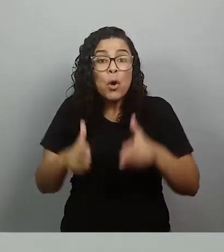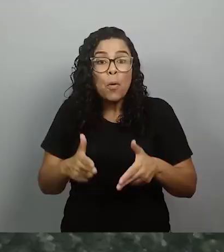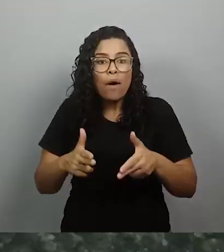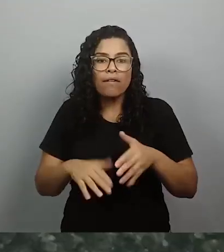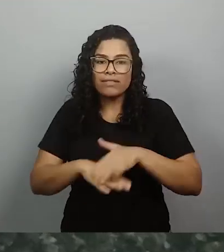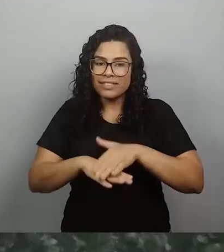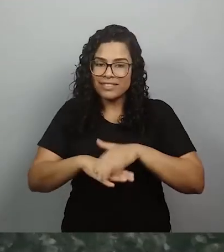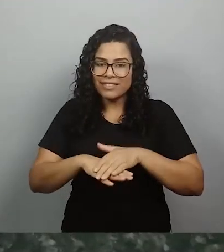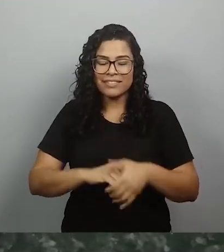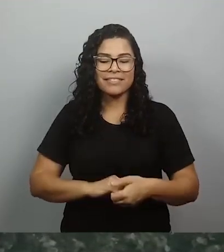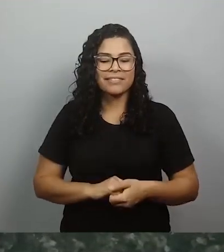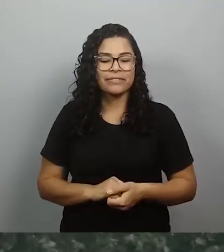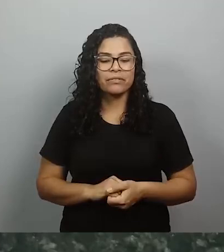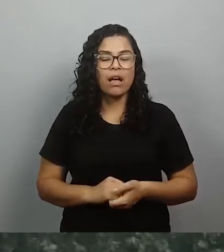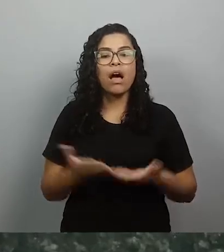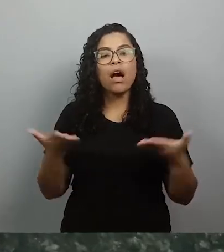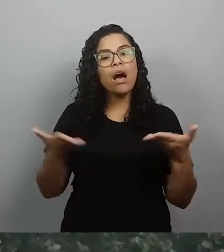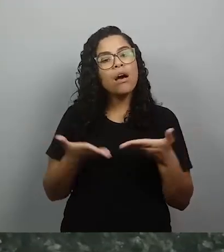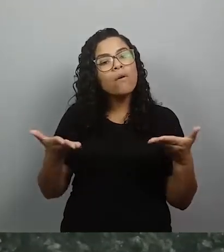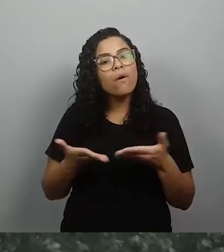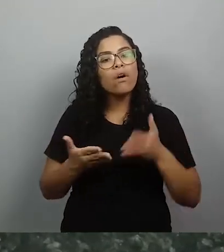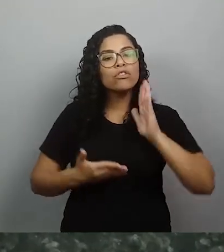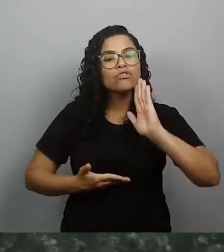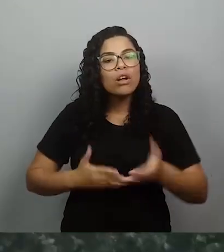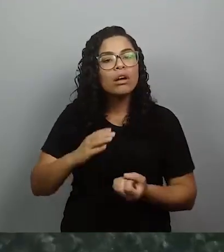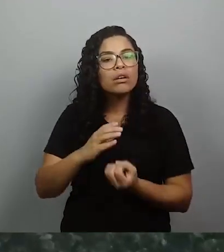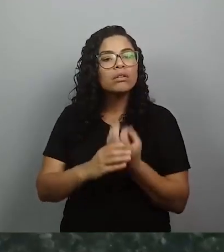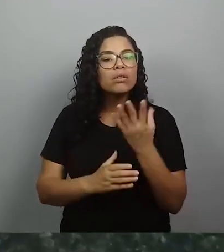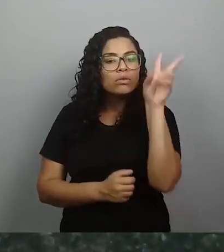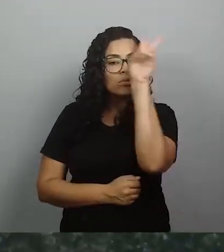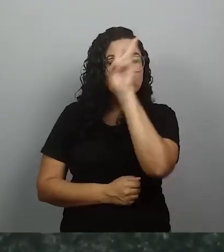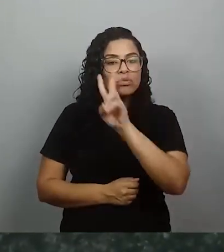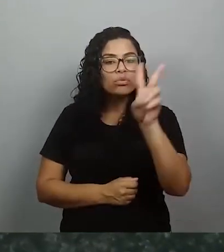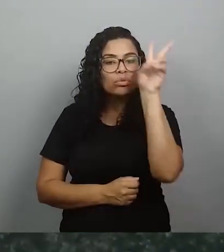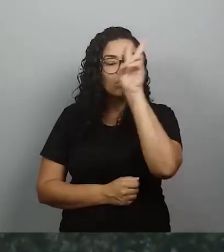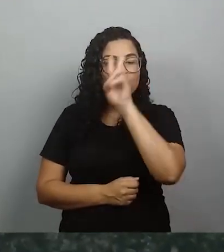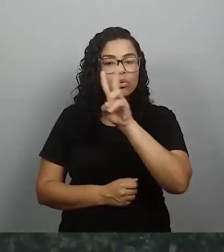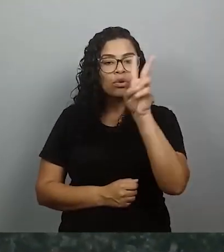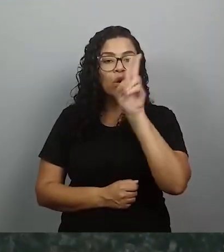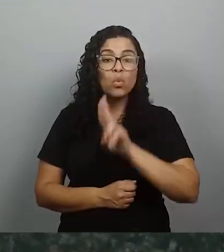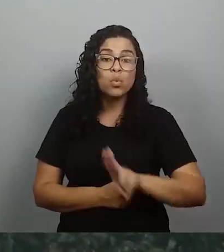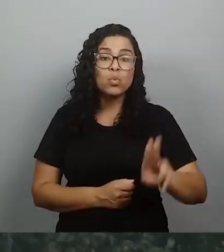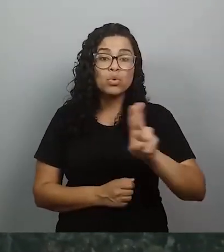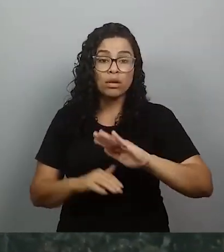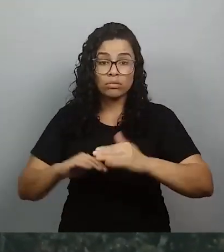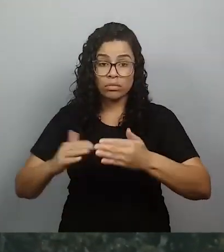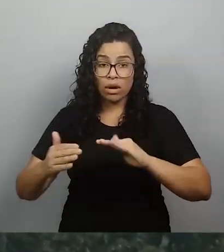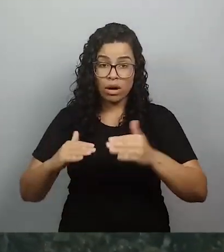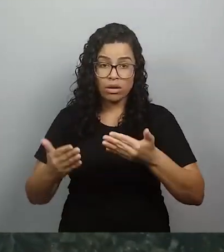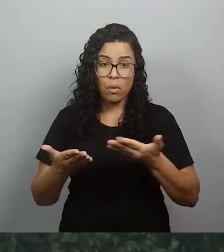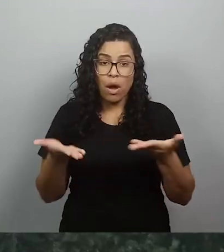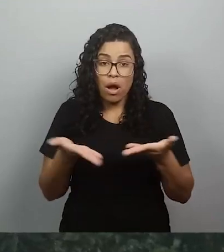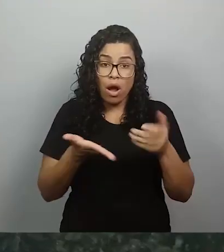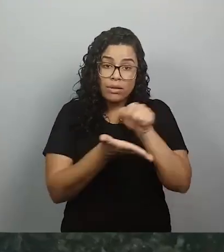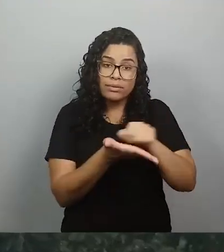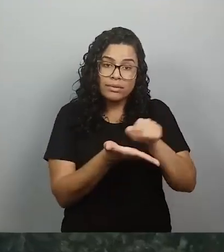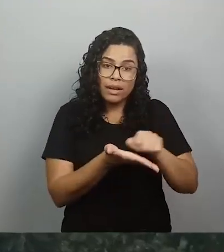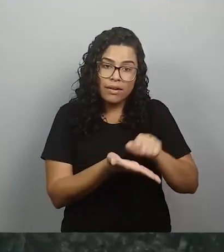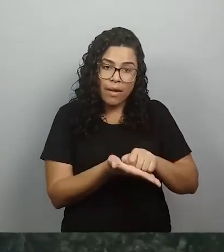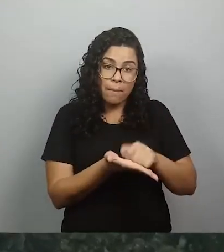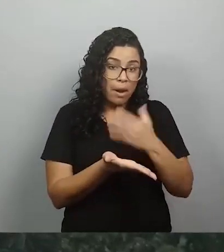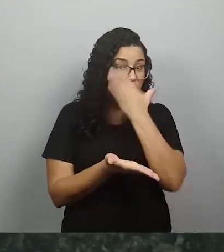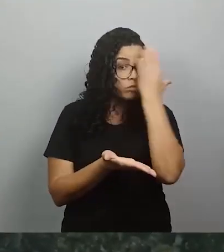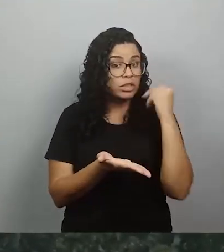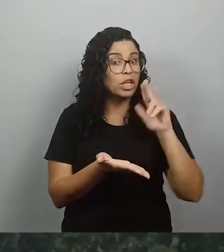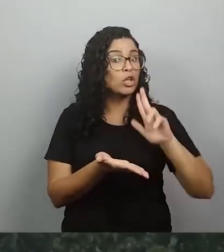mais igual. Agora que nós já inventamos uma história com os nossos cartões, nós vamos escrever essa história pra gente não